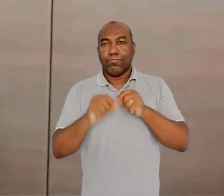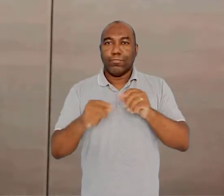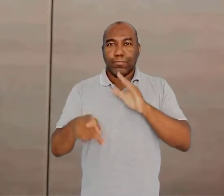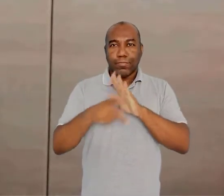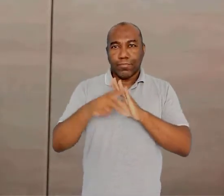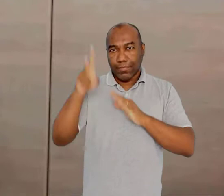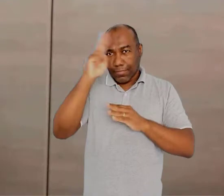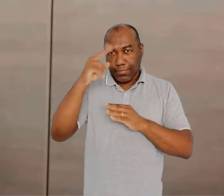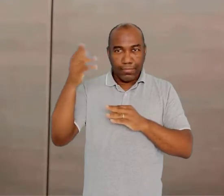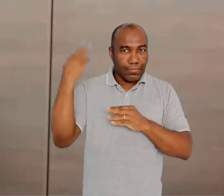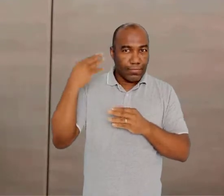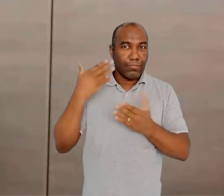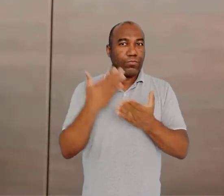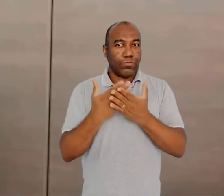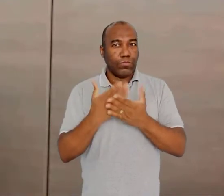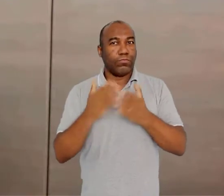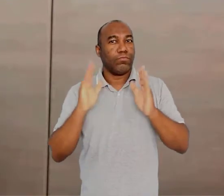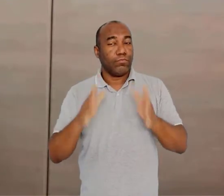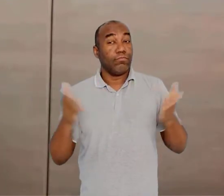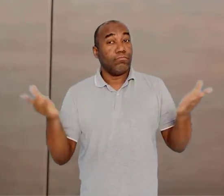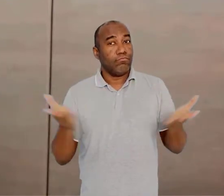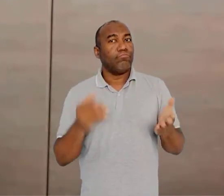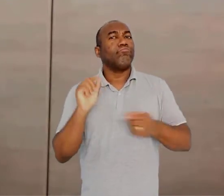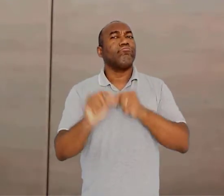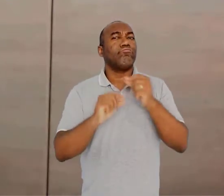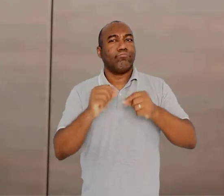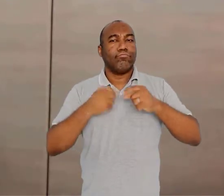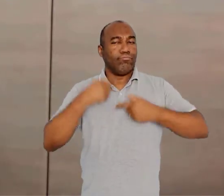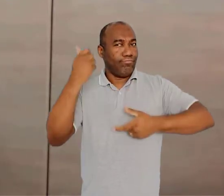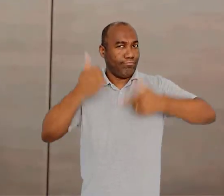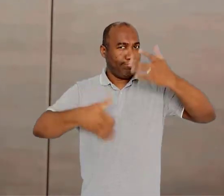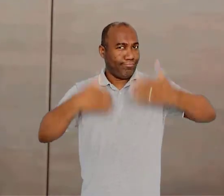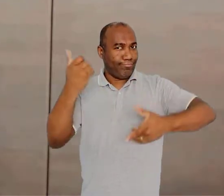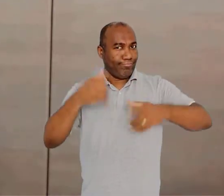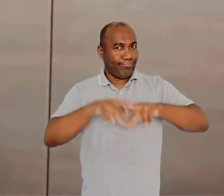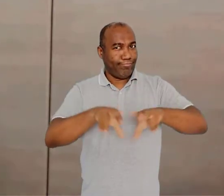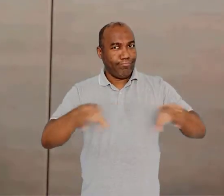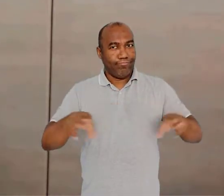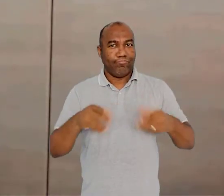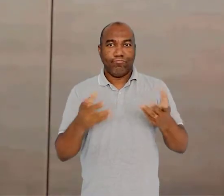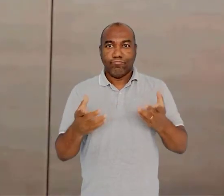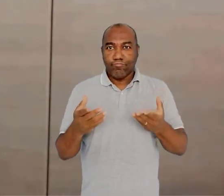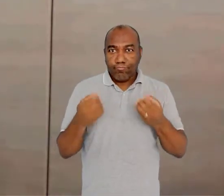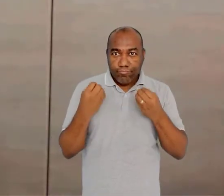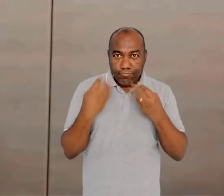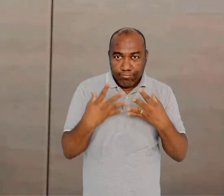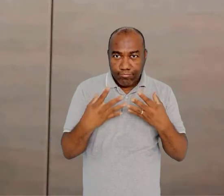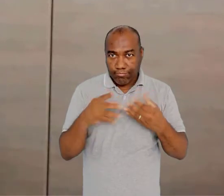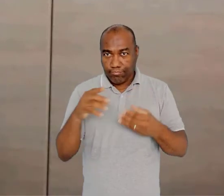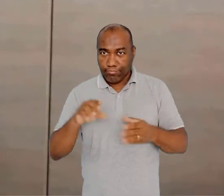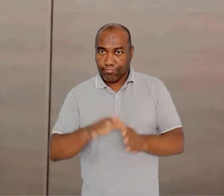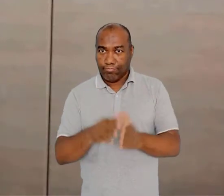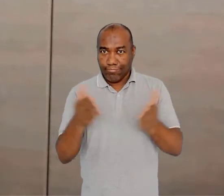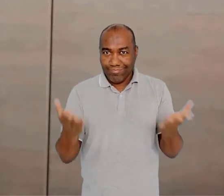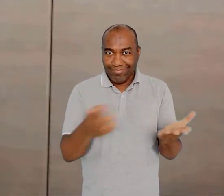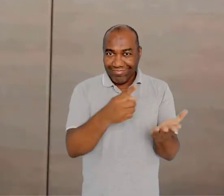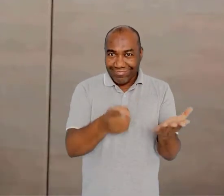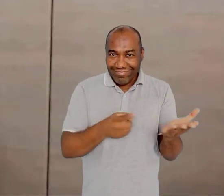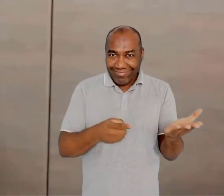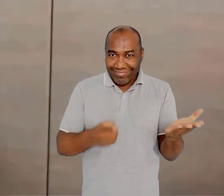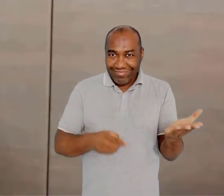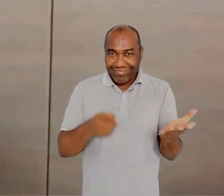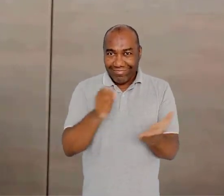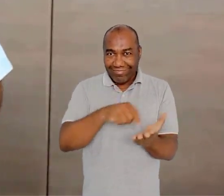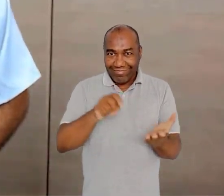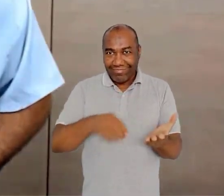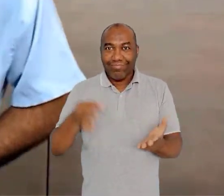que nós estudamos. Então, preparados ou não, senta aí, abre o caderno de vocês, prepara aquele café